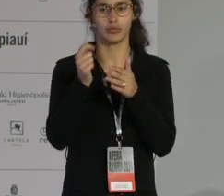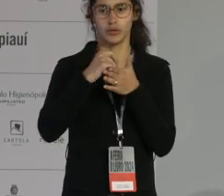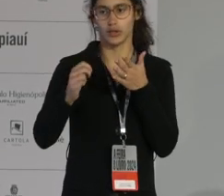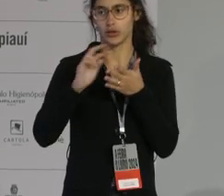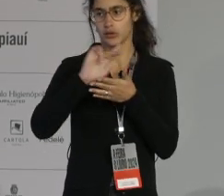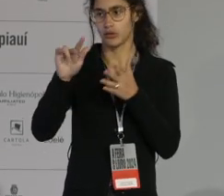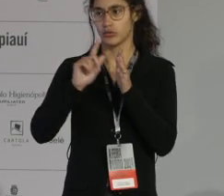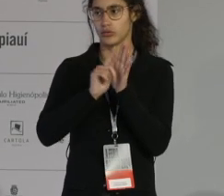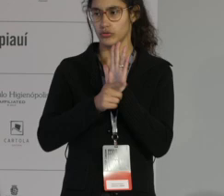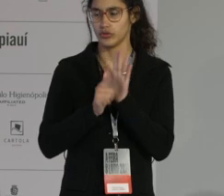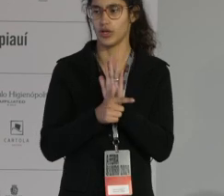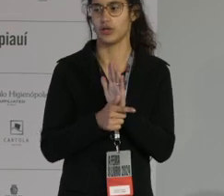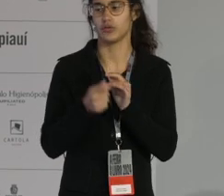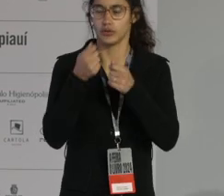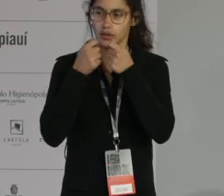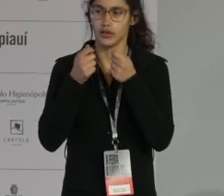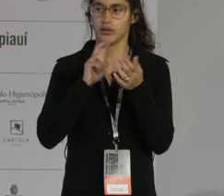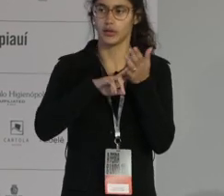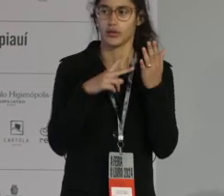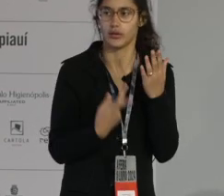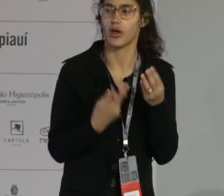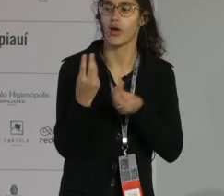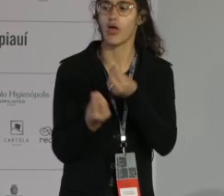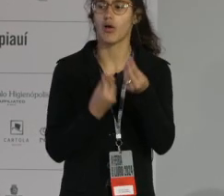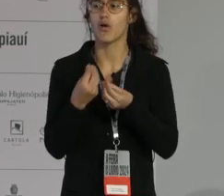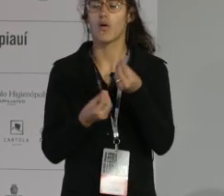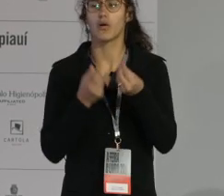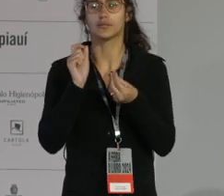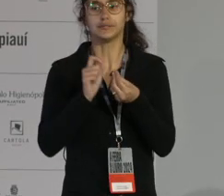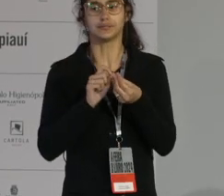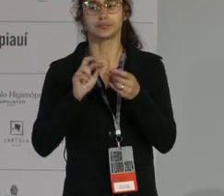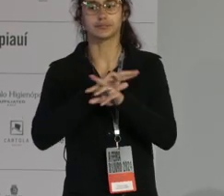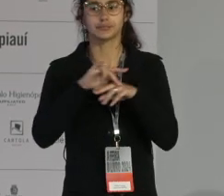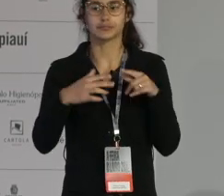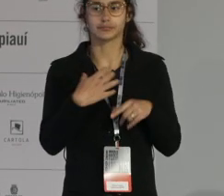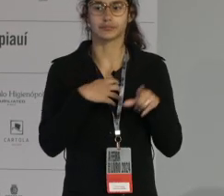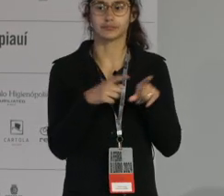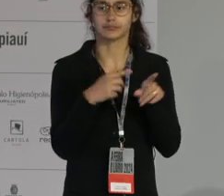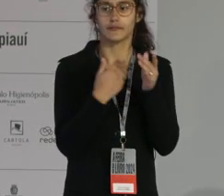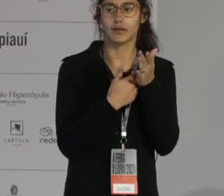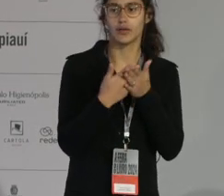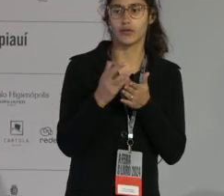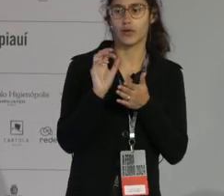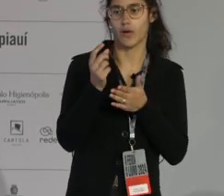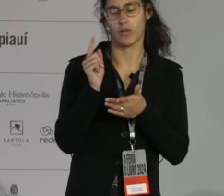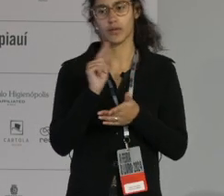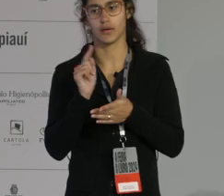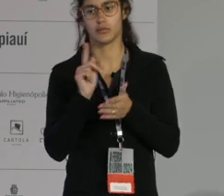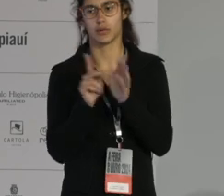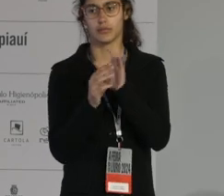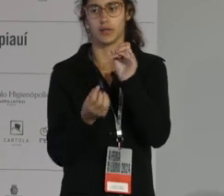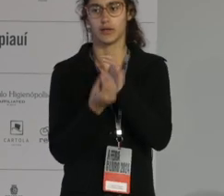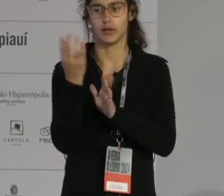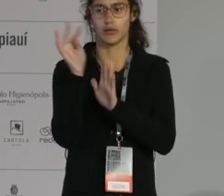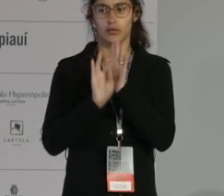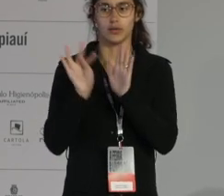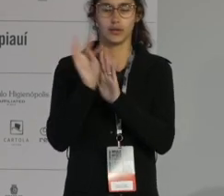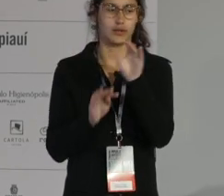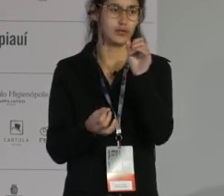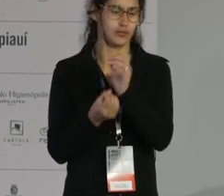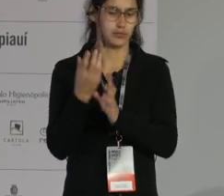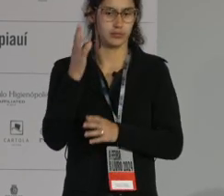outros gêneros, no jornalismo, na tradução, como que essas outras vozes entraram ou não entraram para produzir um texto